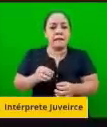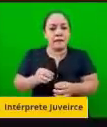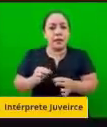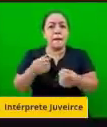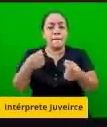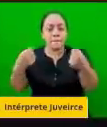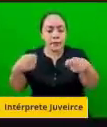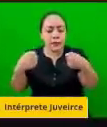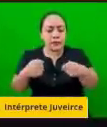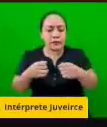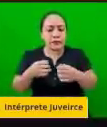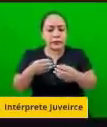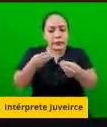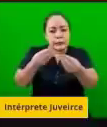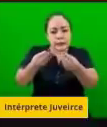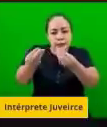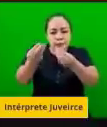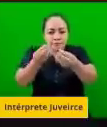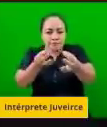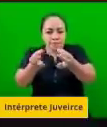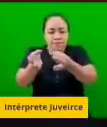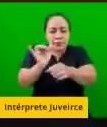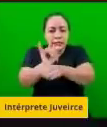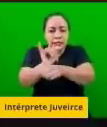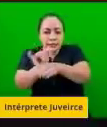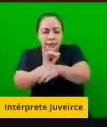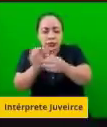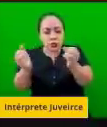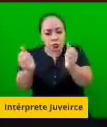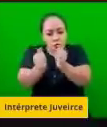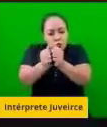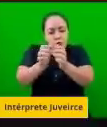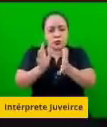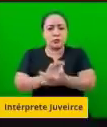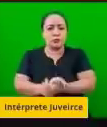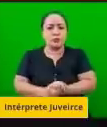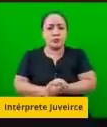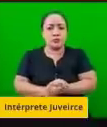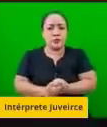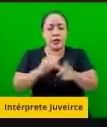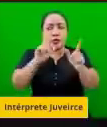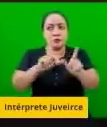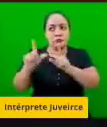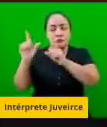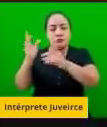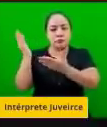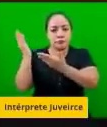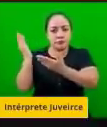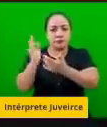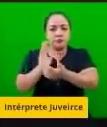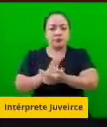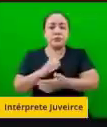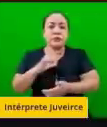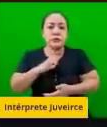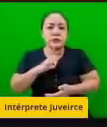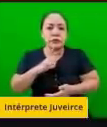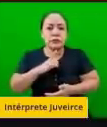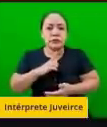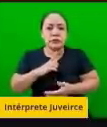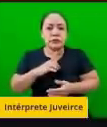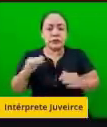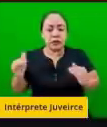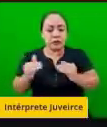si, e no próximo slide a gente vai perceber que elas tratam do mesmo